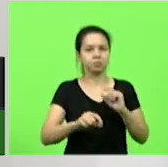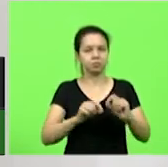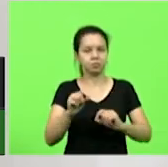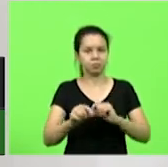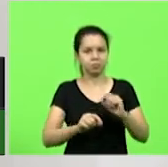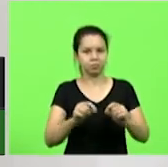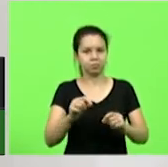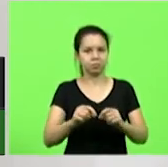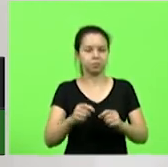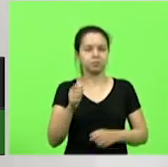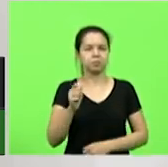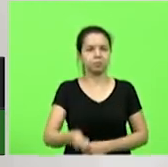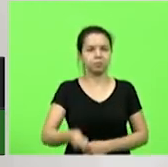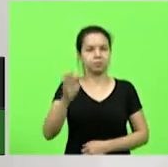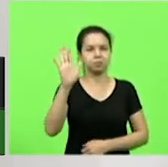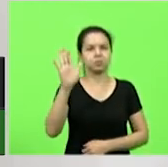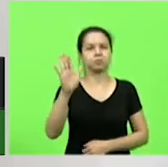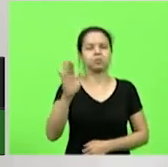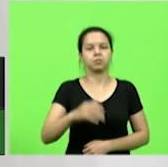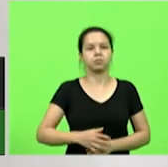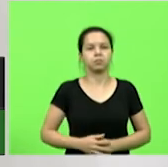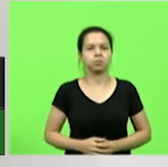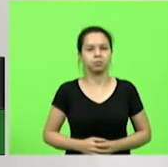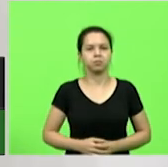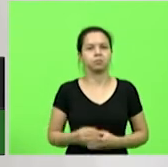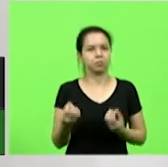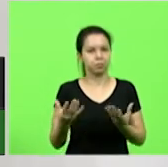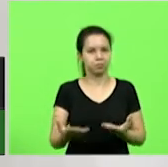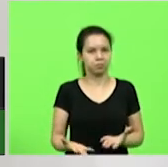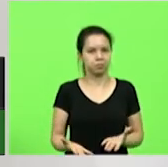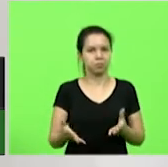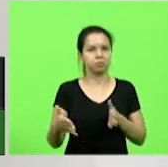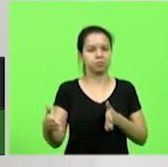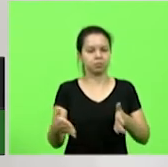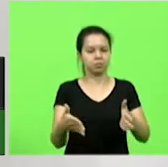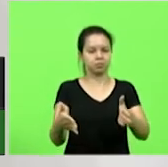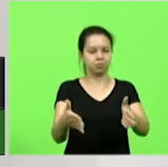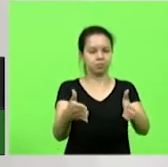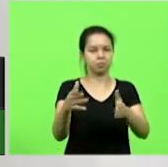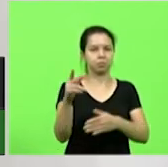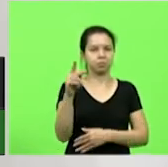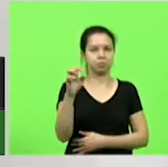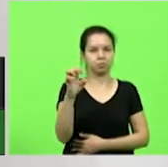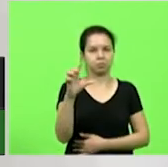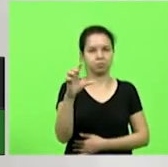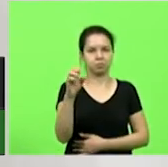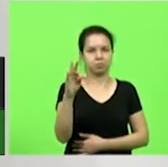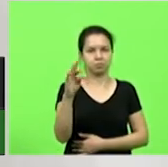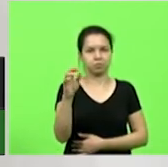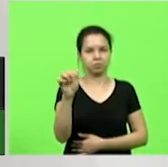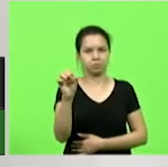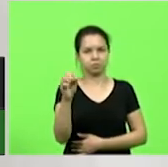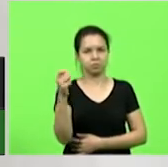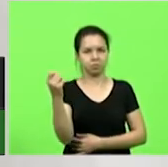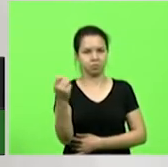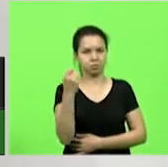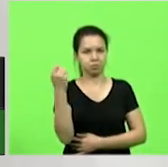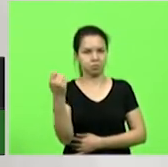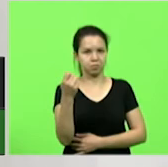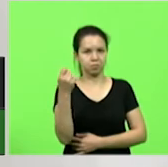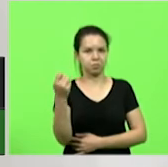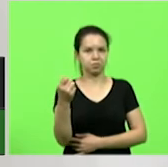ele oferece a Bacia de Pelotas, no Rio Grande do Sul, que chega até todo o litoral catarinense, uma área de